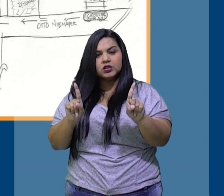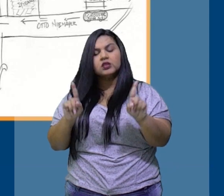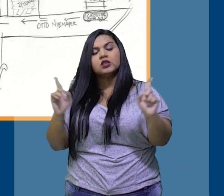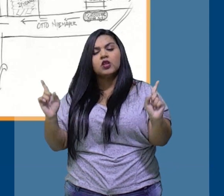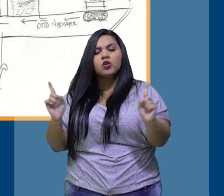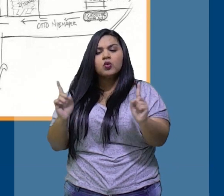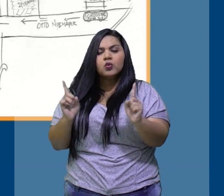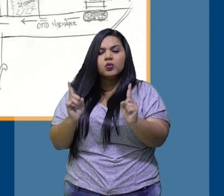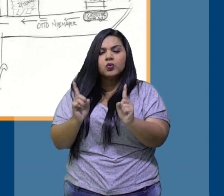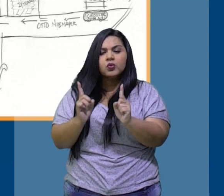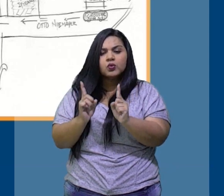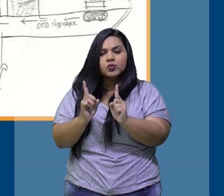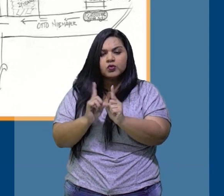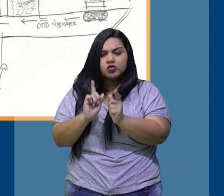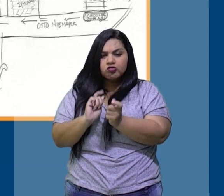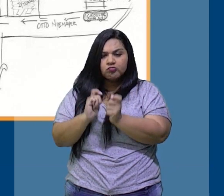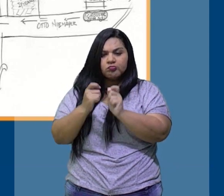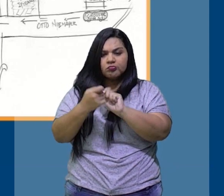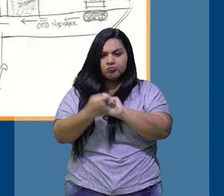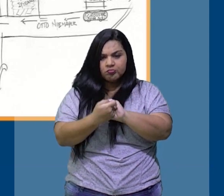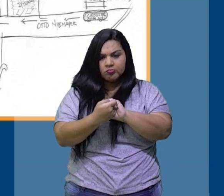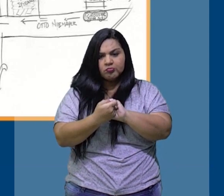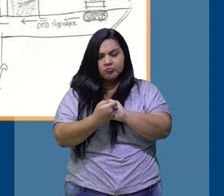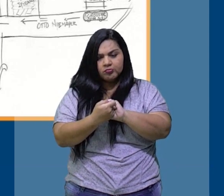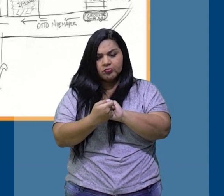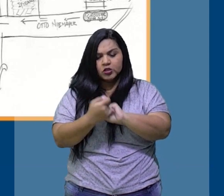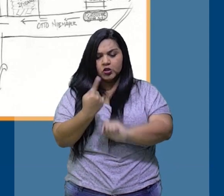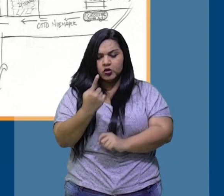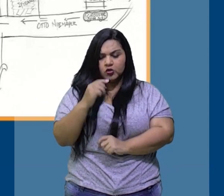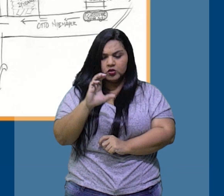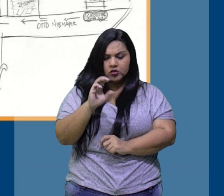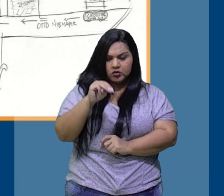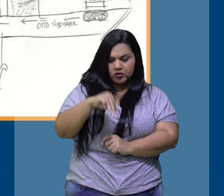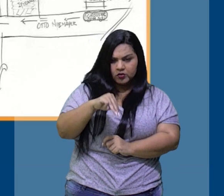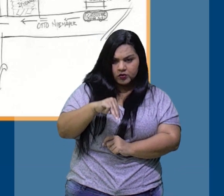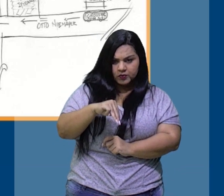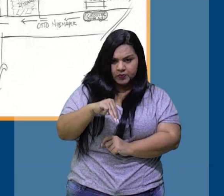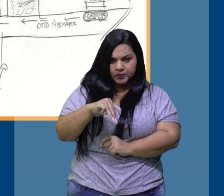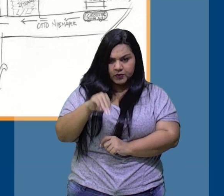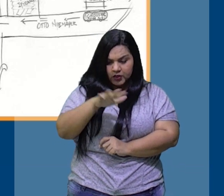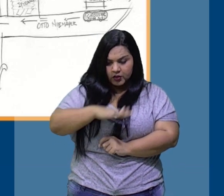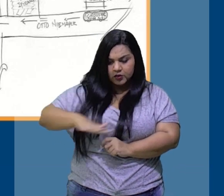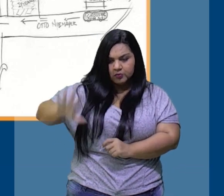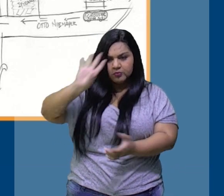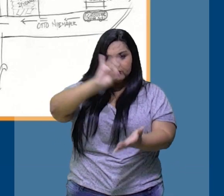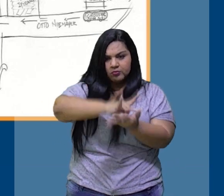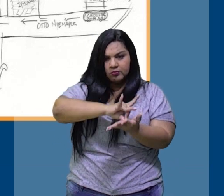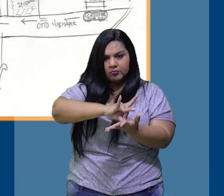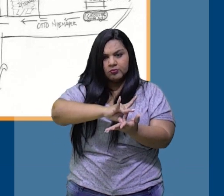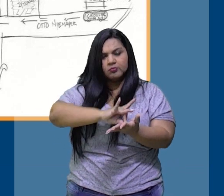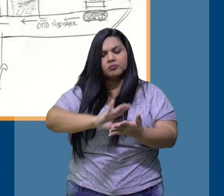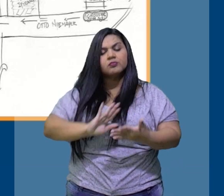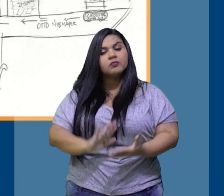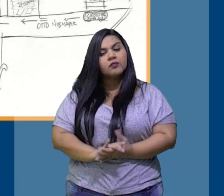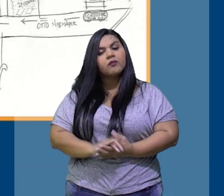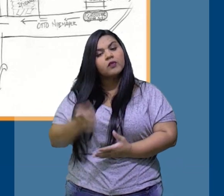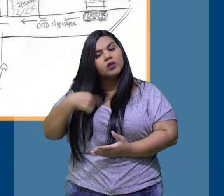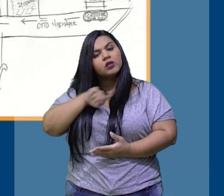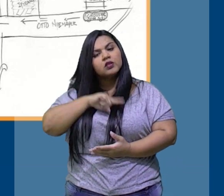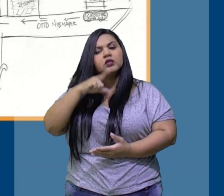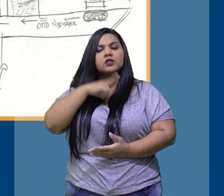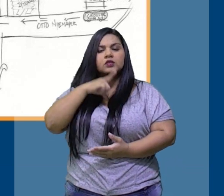aí para uma escala de 1 centímetro, de 2 centímetros no espaço real, né? Então, a gente tem